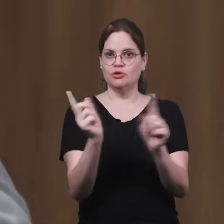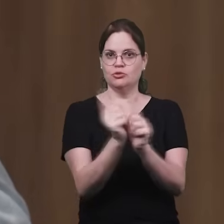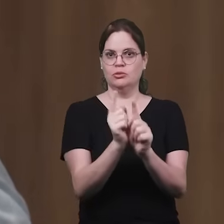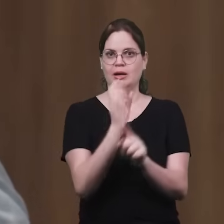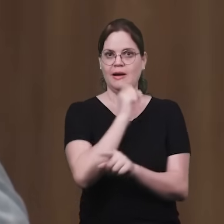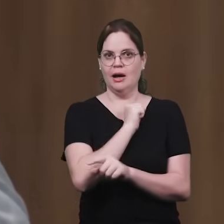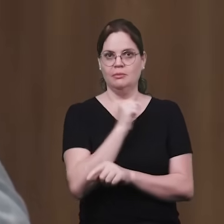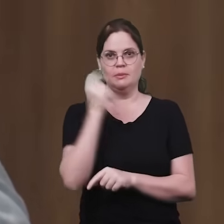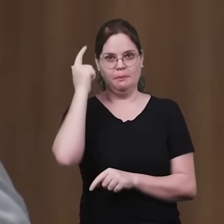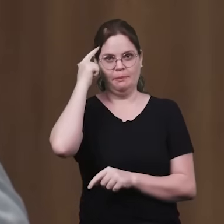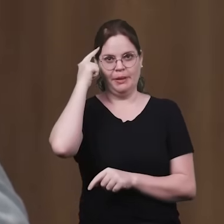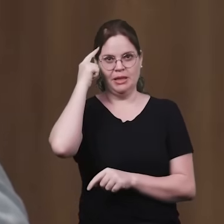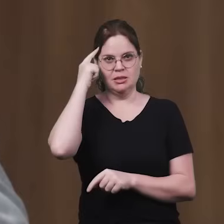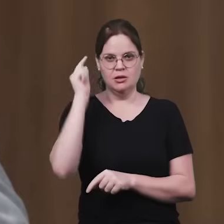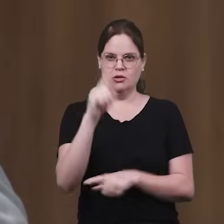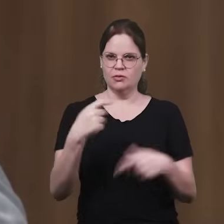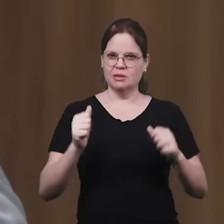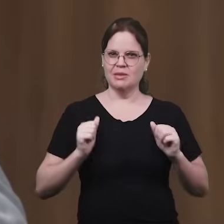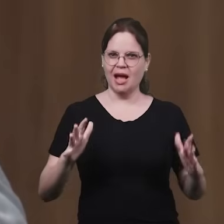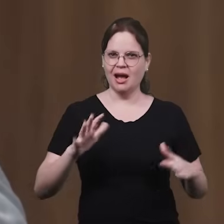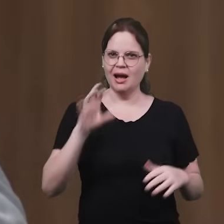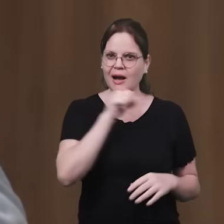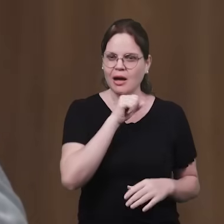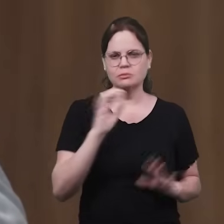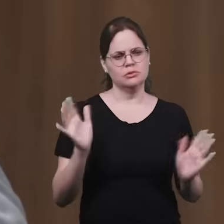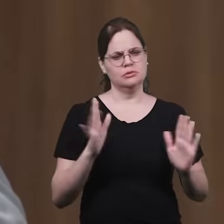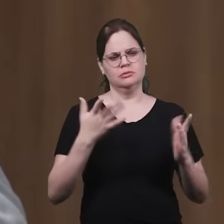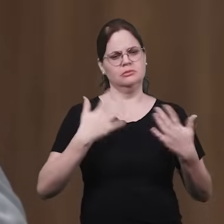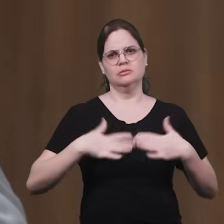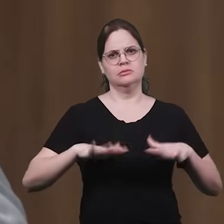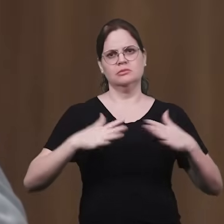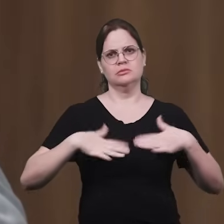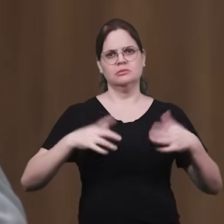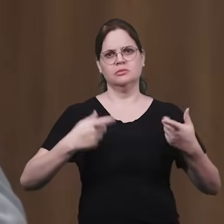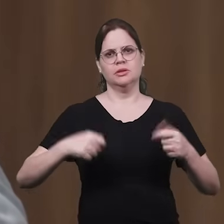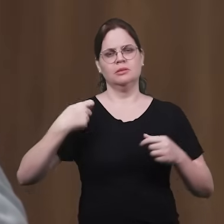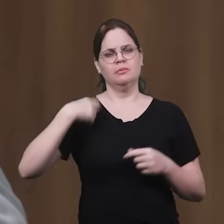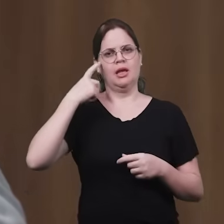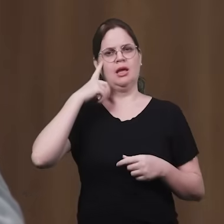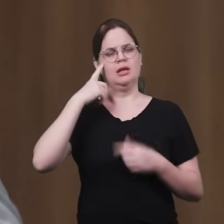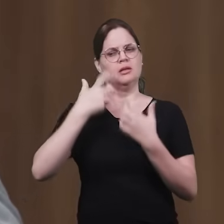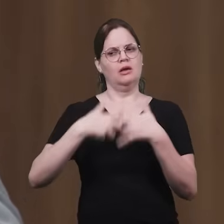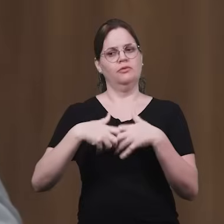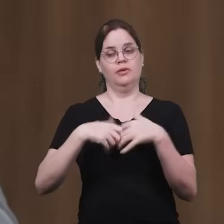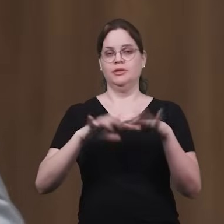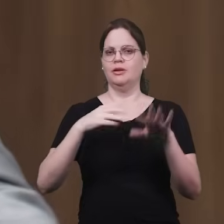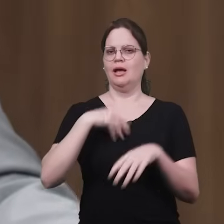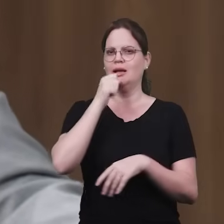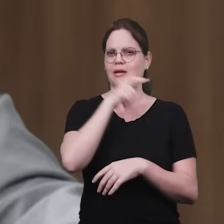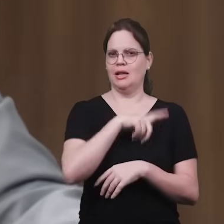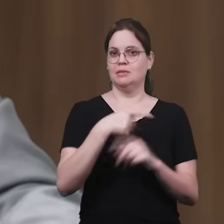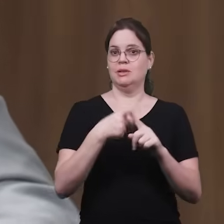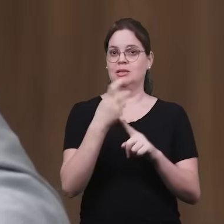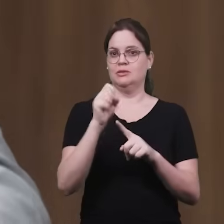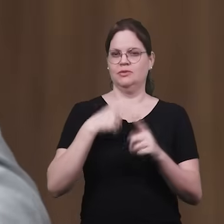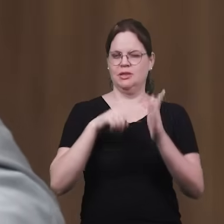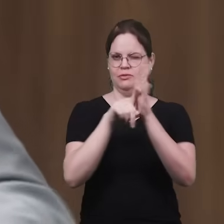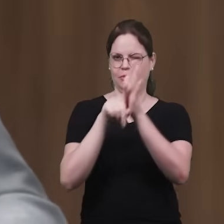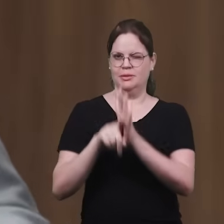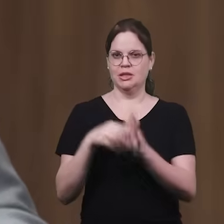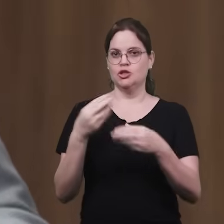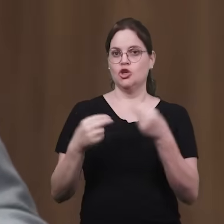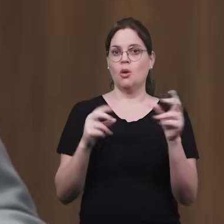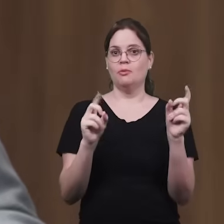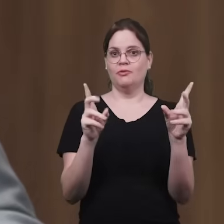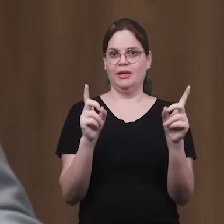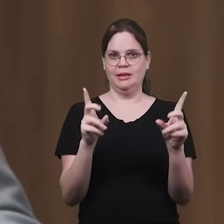tá? Pensa bem, você precisa reagir tão rápido? Não tem necessidade. Para, reflete. É engraçado que se você for